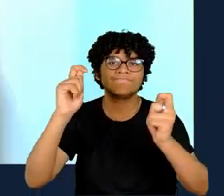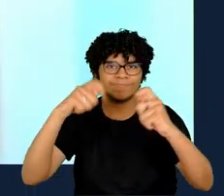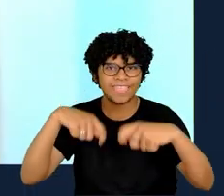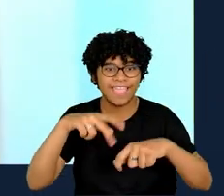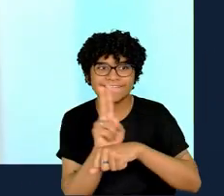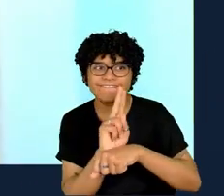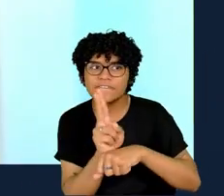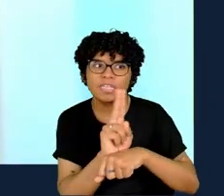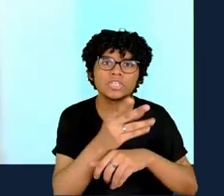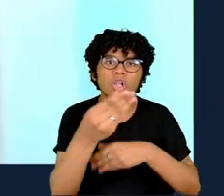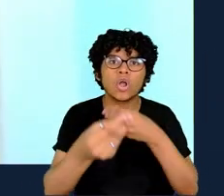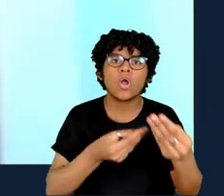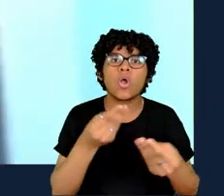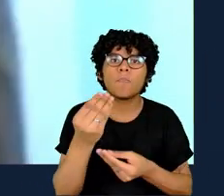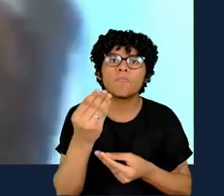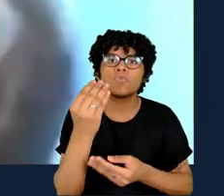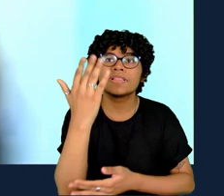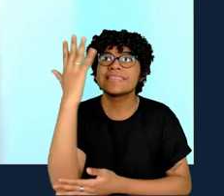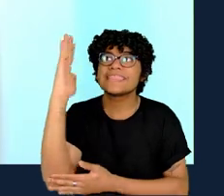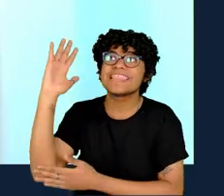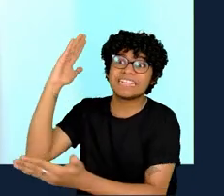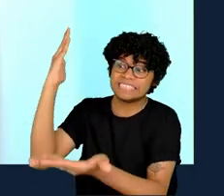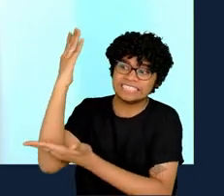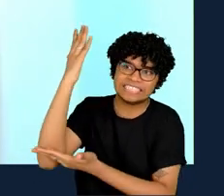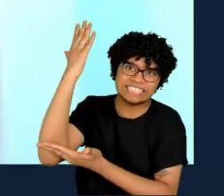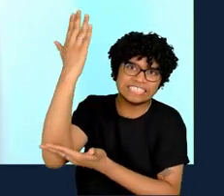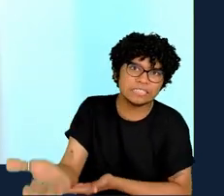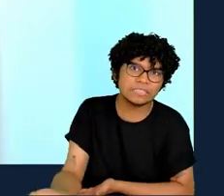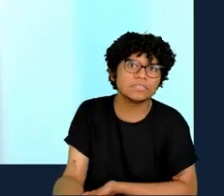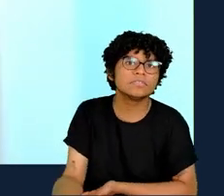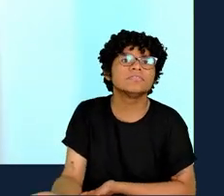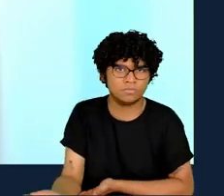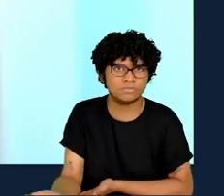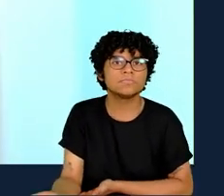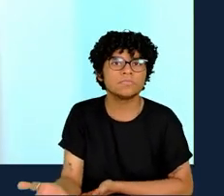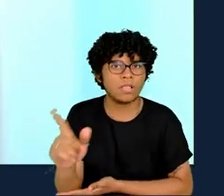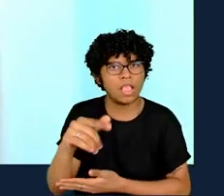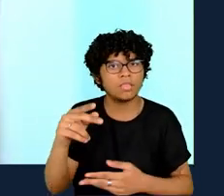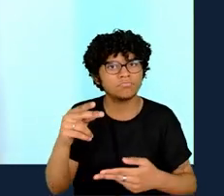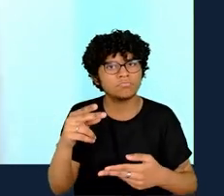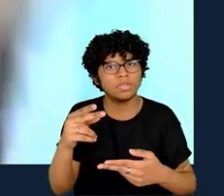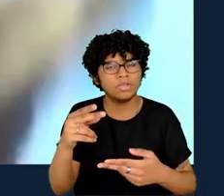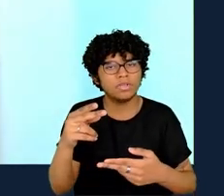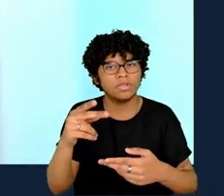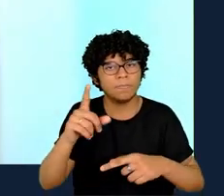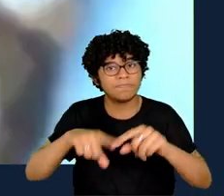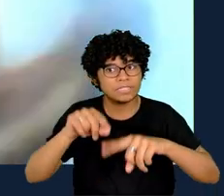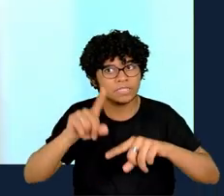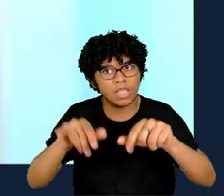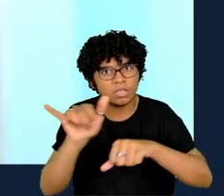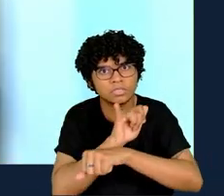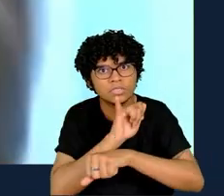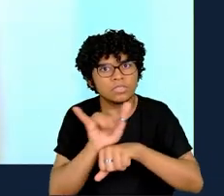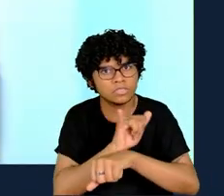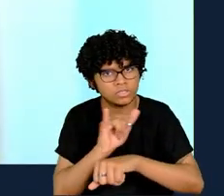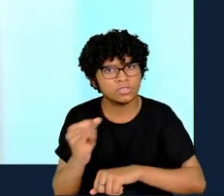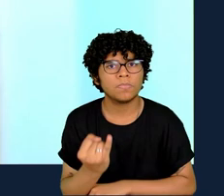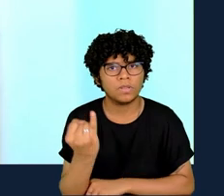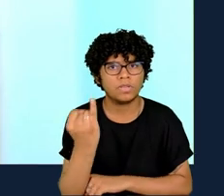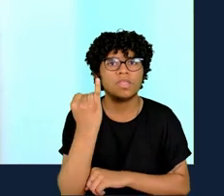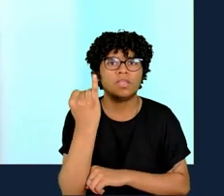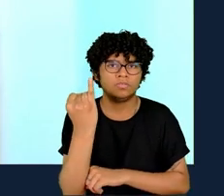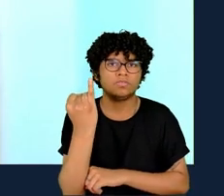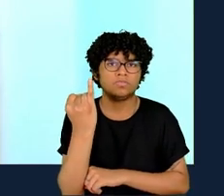do desmatamento, né? Acho que é uma ferramenta muito importante, é isso no mundo da